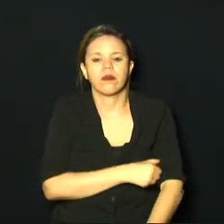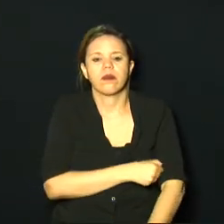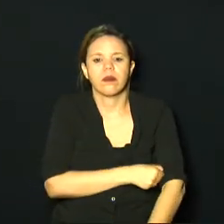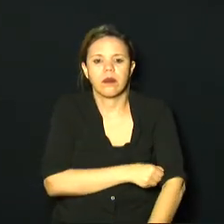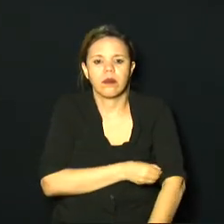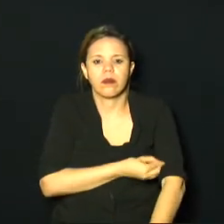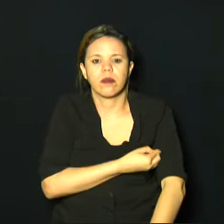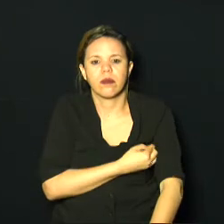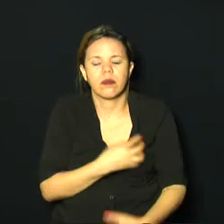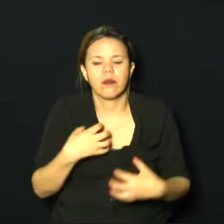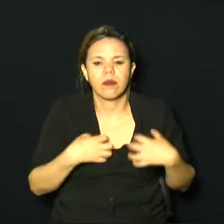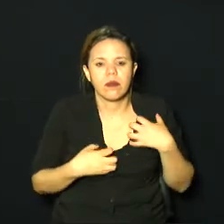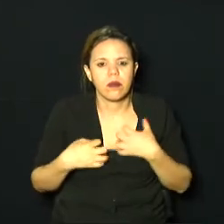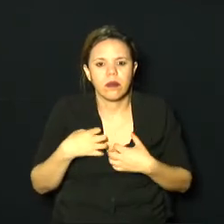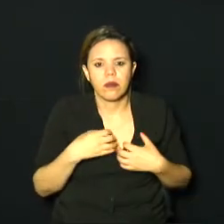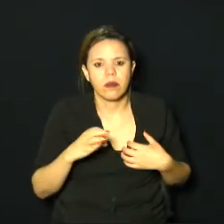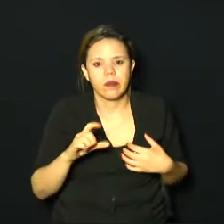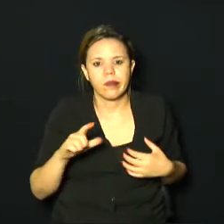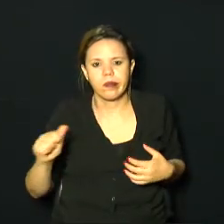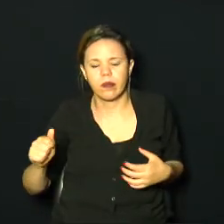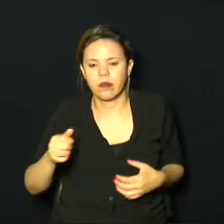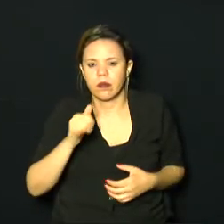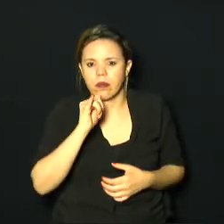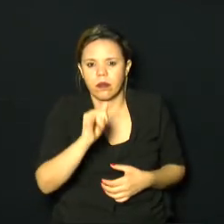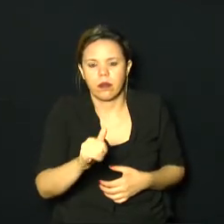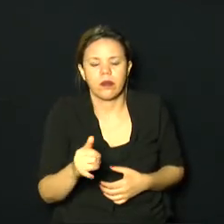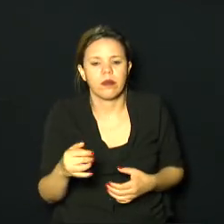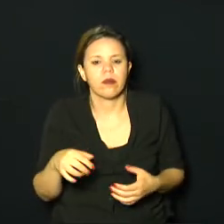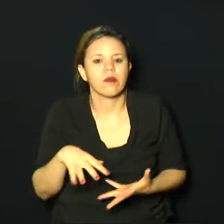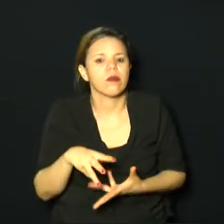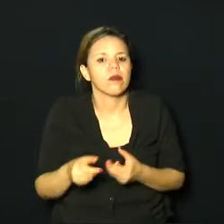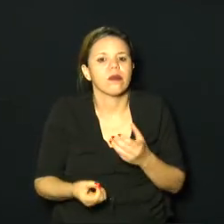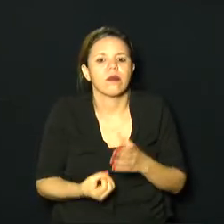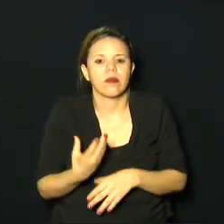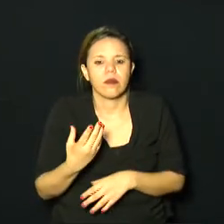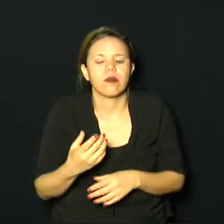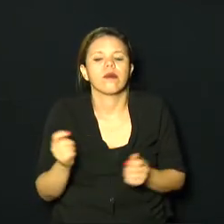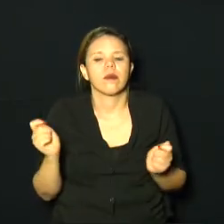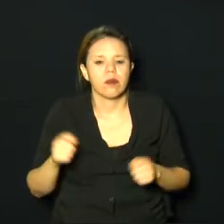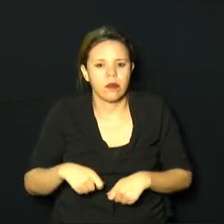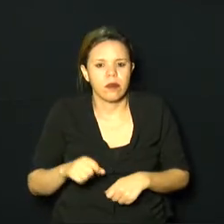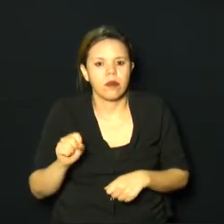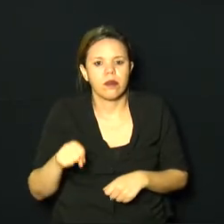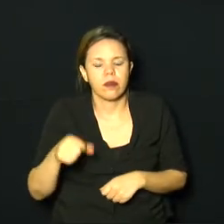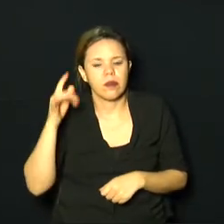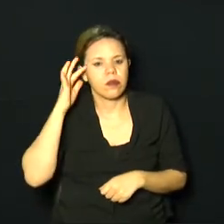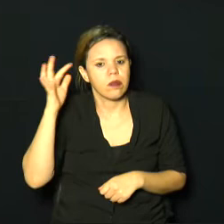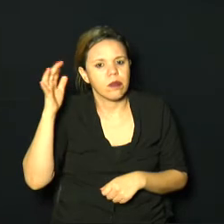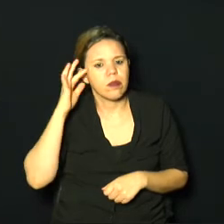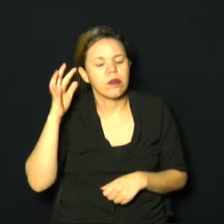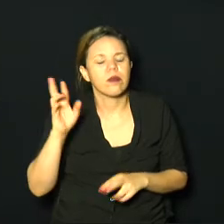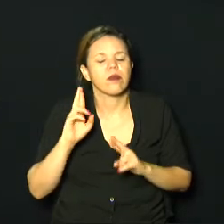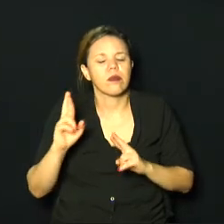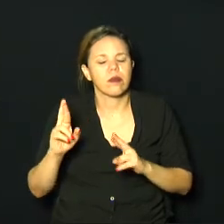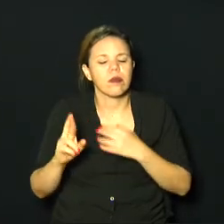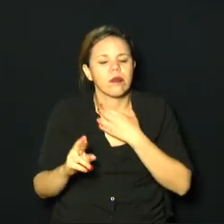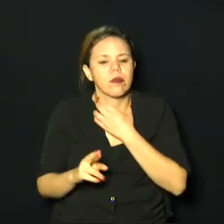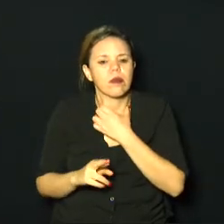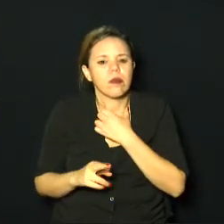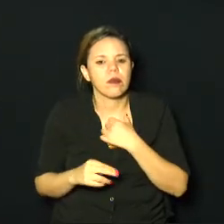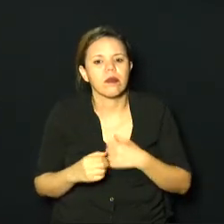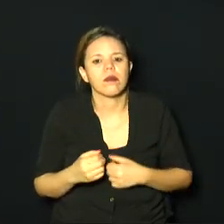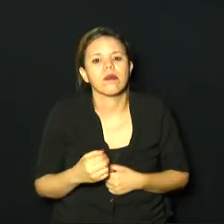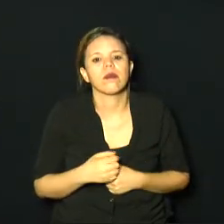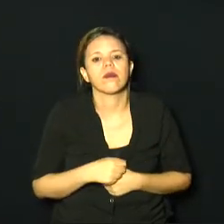para essa angústia que a Célia disse, que não, nesse mundo ainda é possível sim sonhar e ter esperança, e